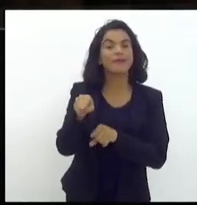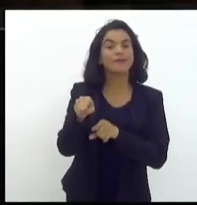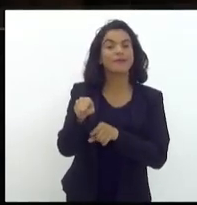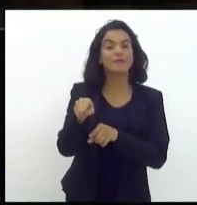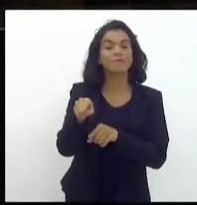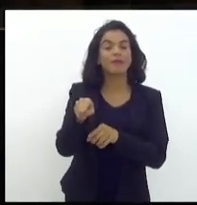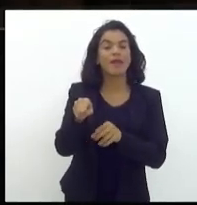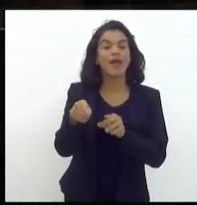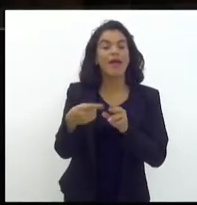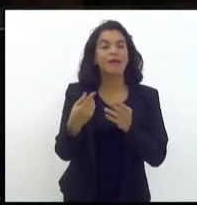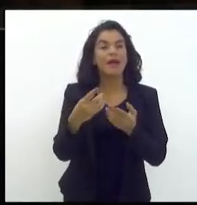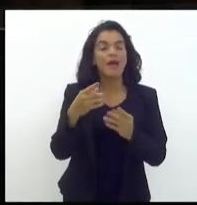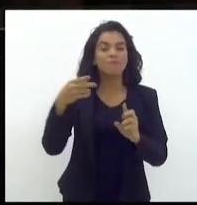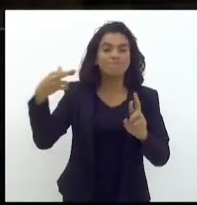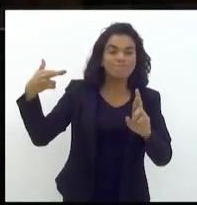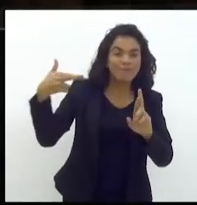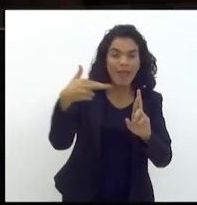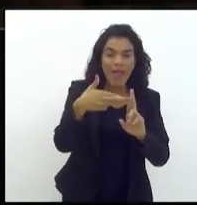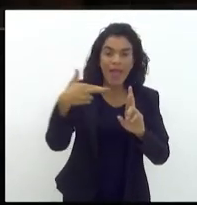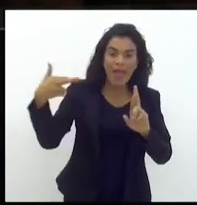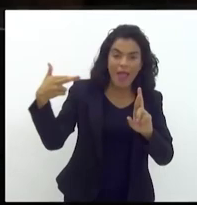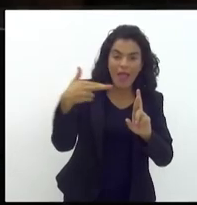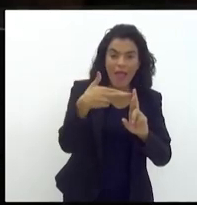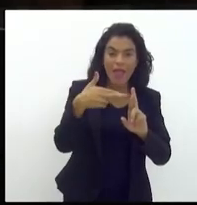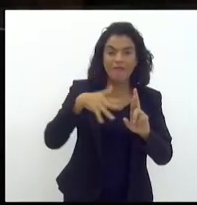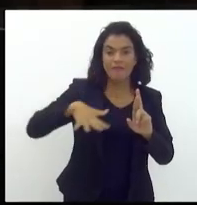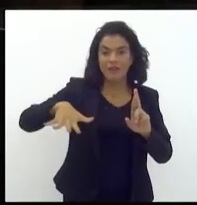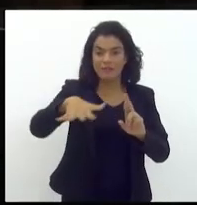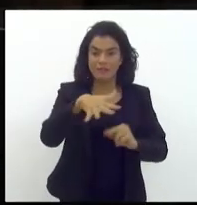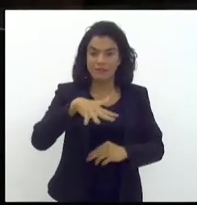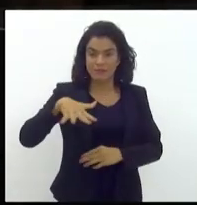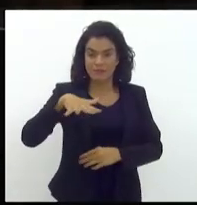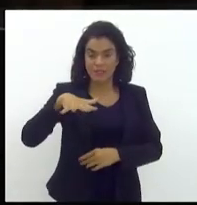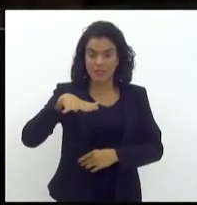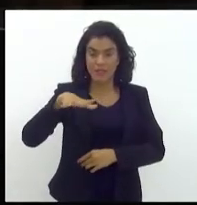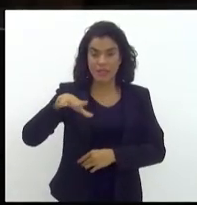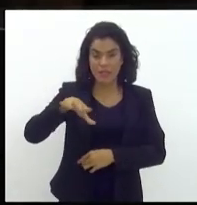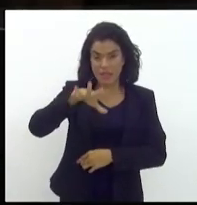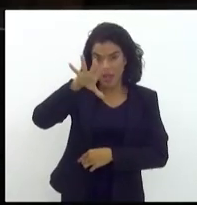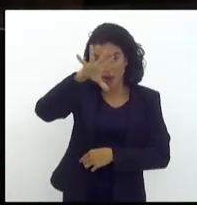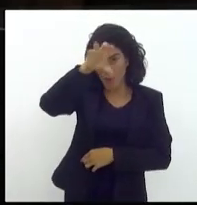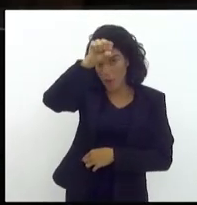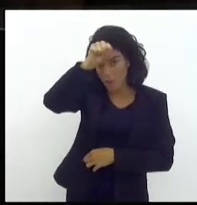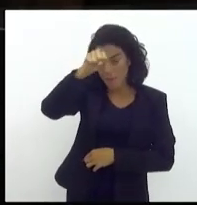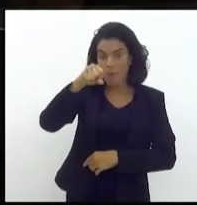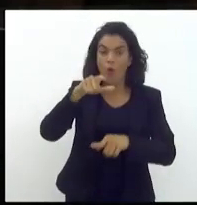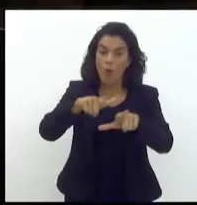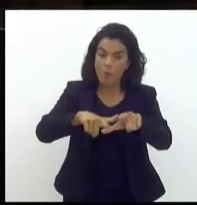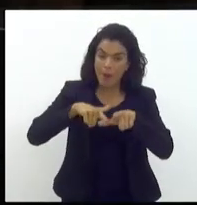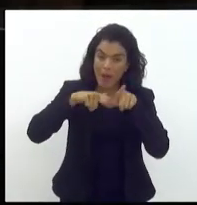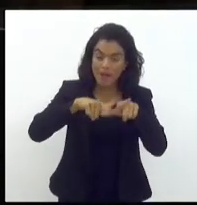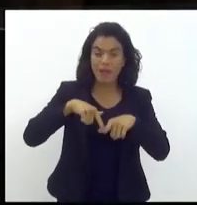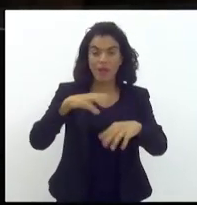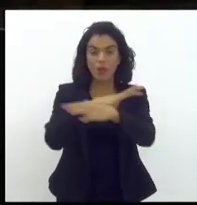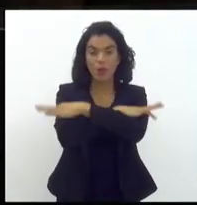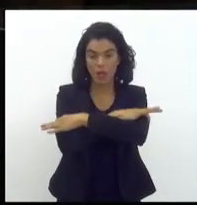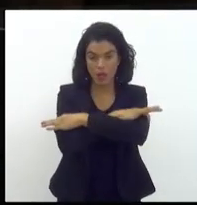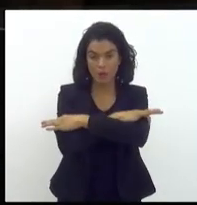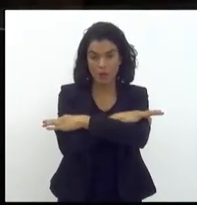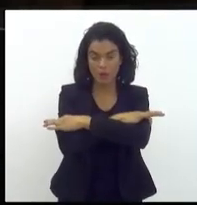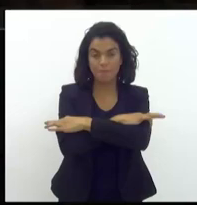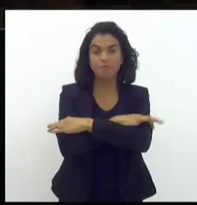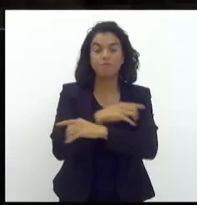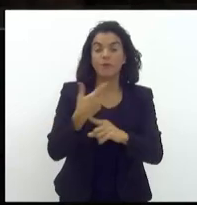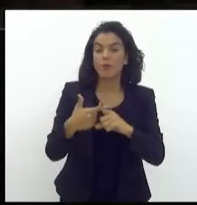grande sincretismo na umbanda e no candomblé porque